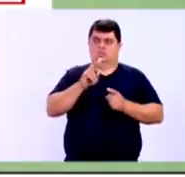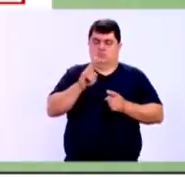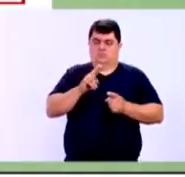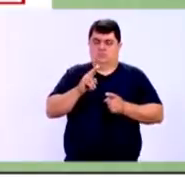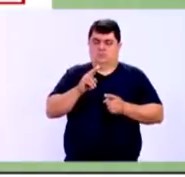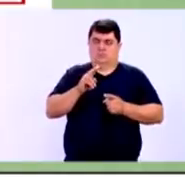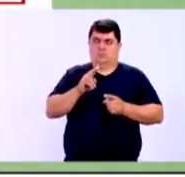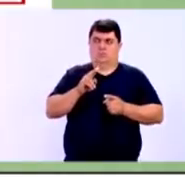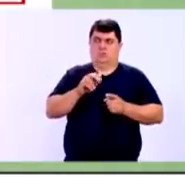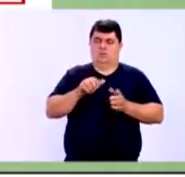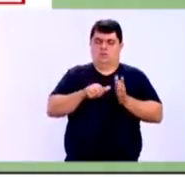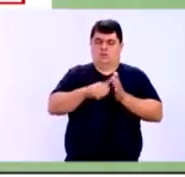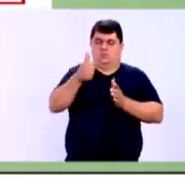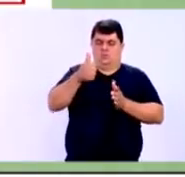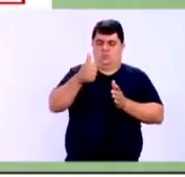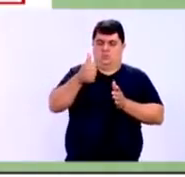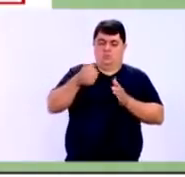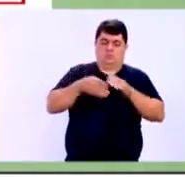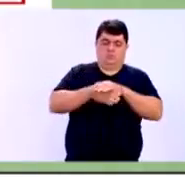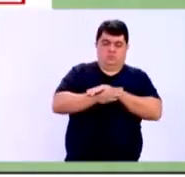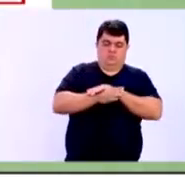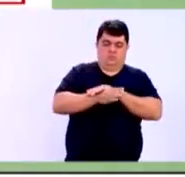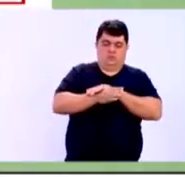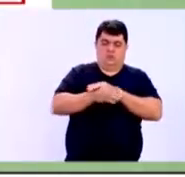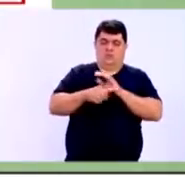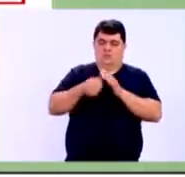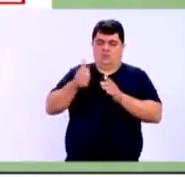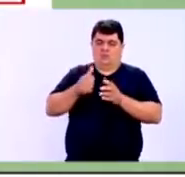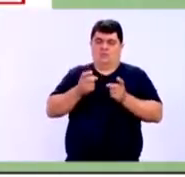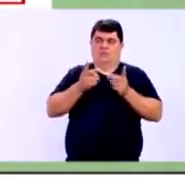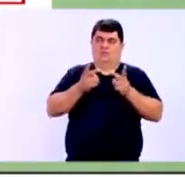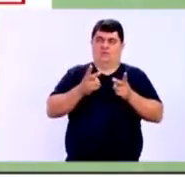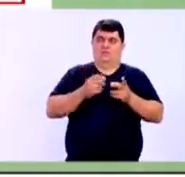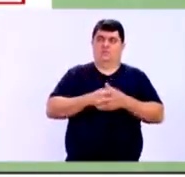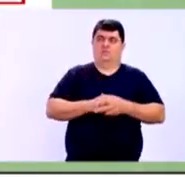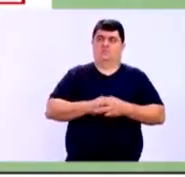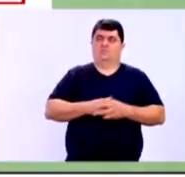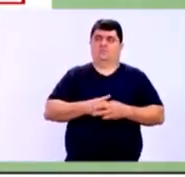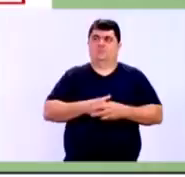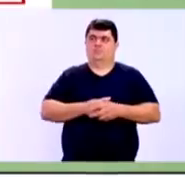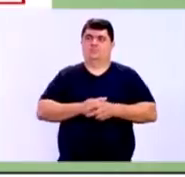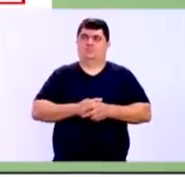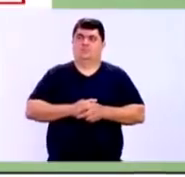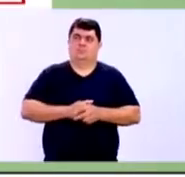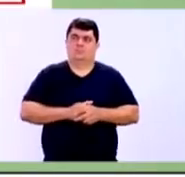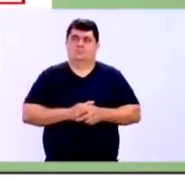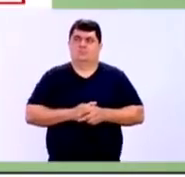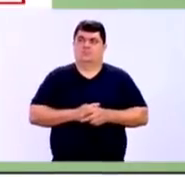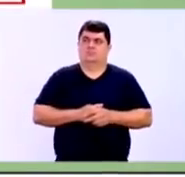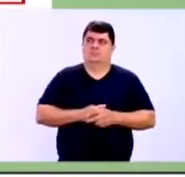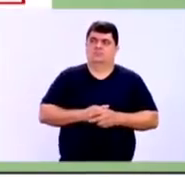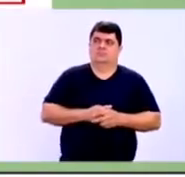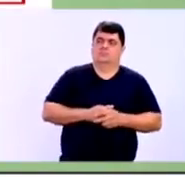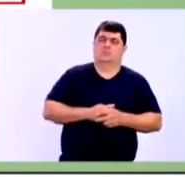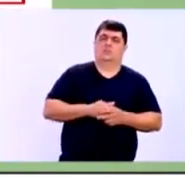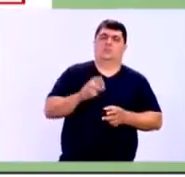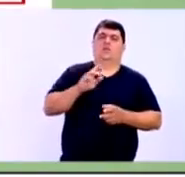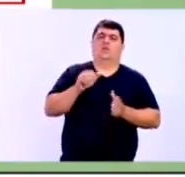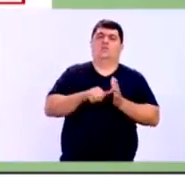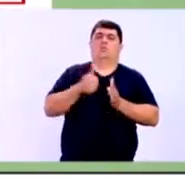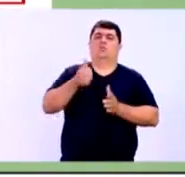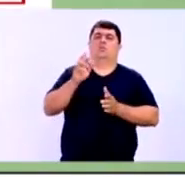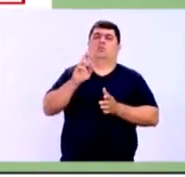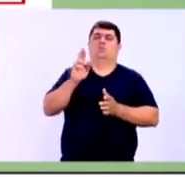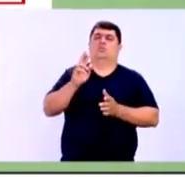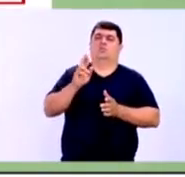é primeiro que entra é o primeiro que sai? Então a gente precisa identificar quem foi o primeiro que entrou